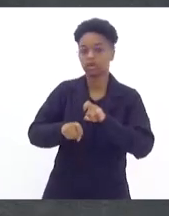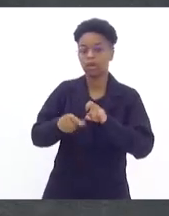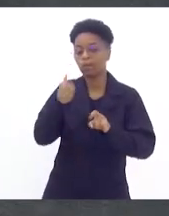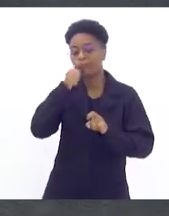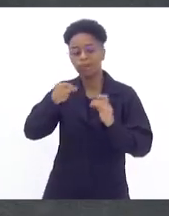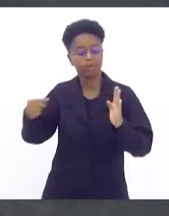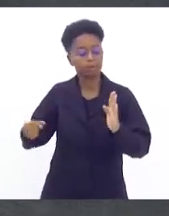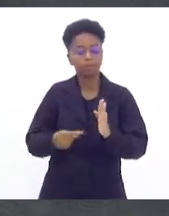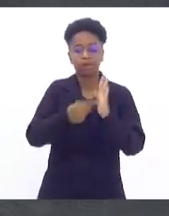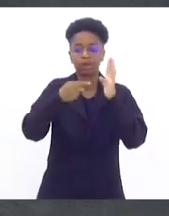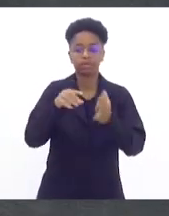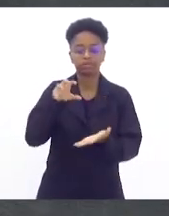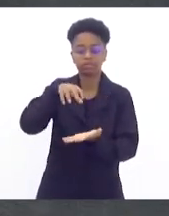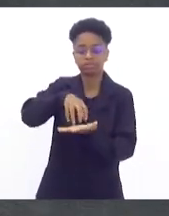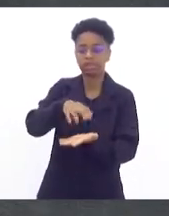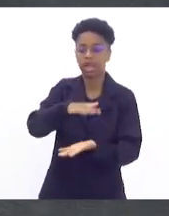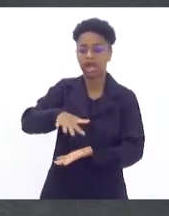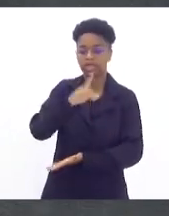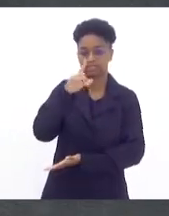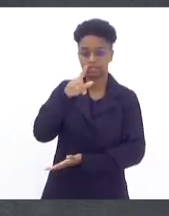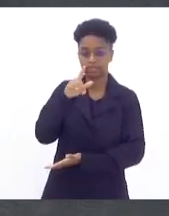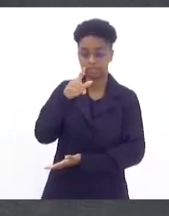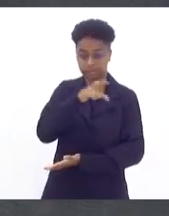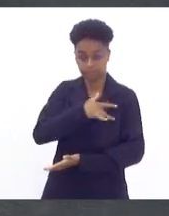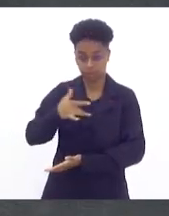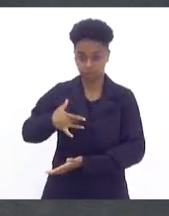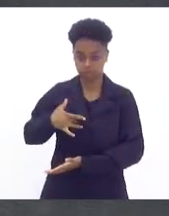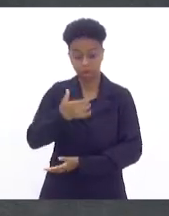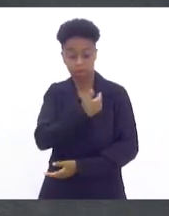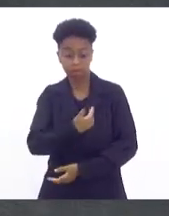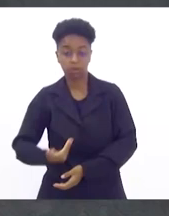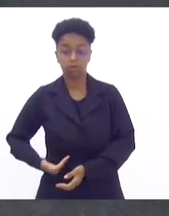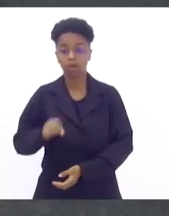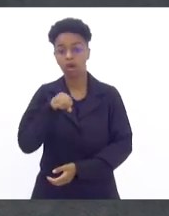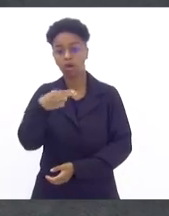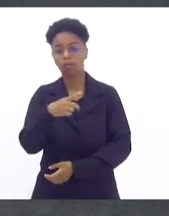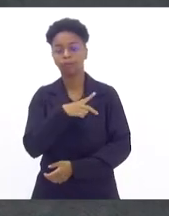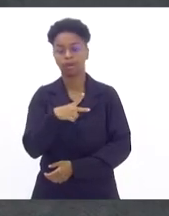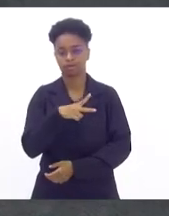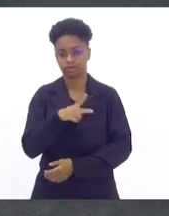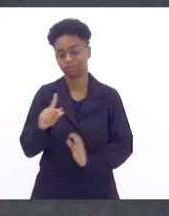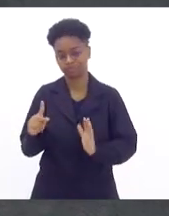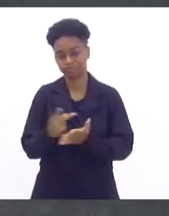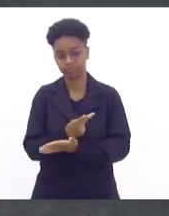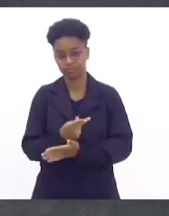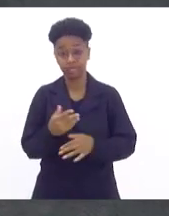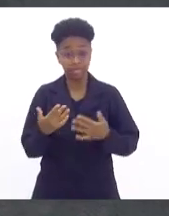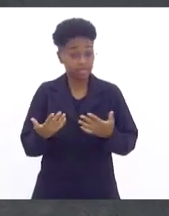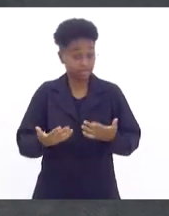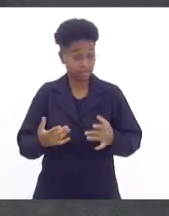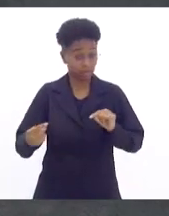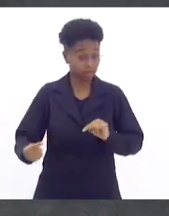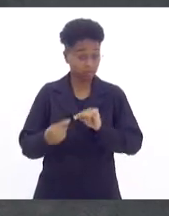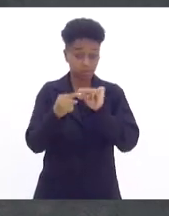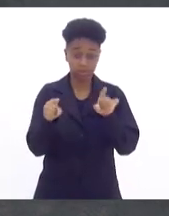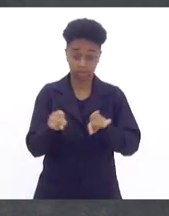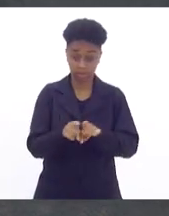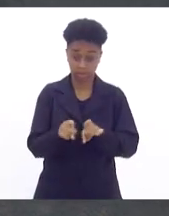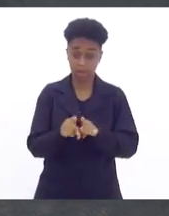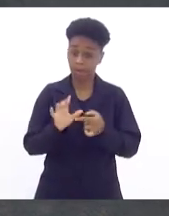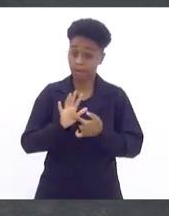mulheres em unidades de saúde seja ela pública ou privada e nesse sentido também